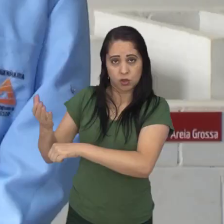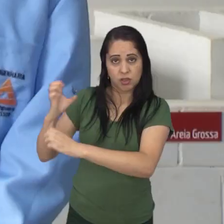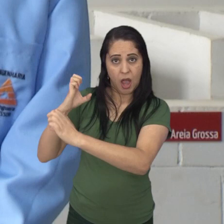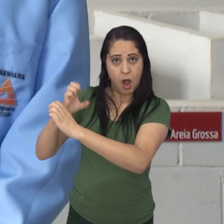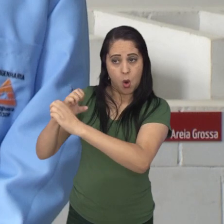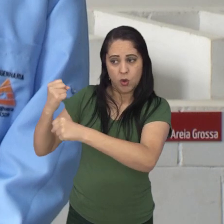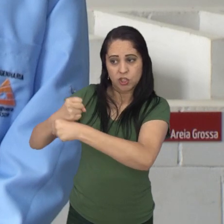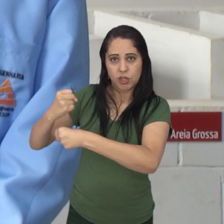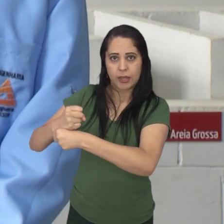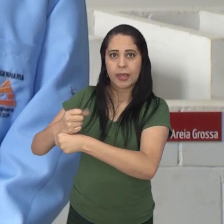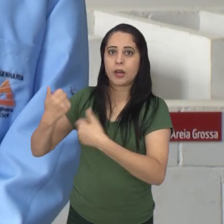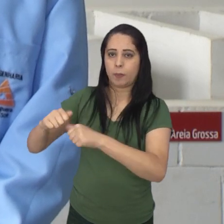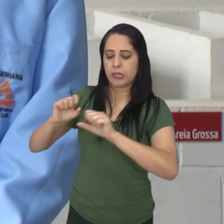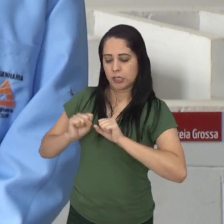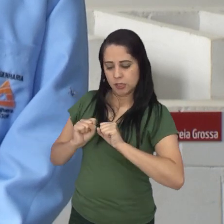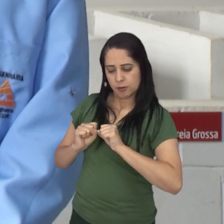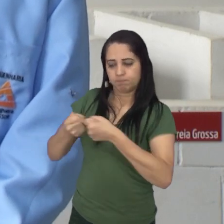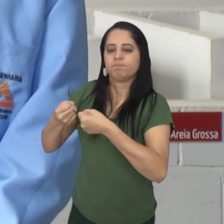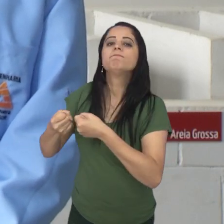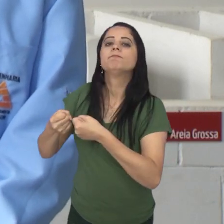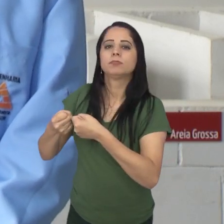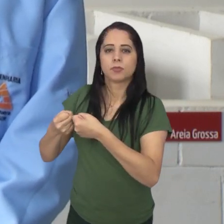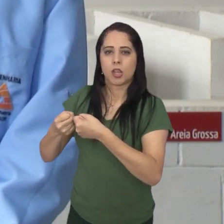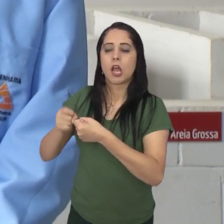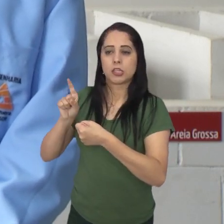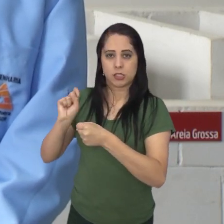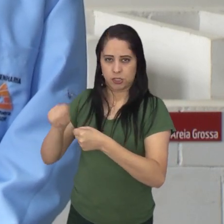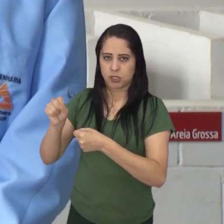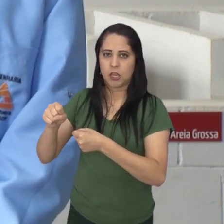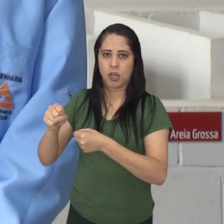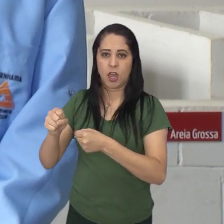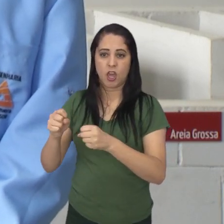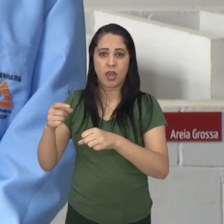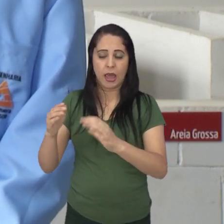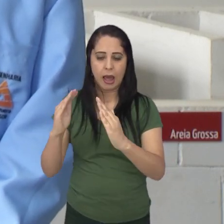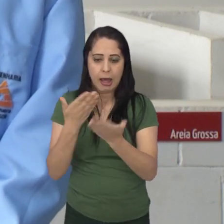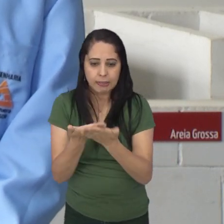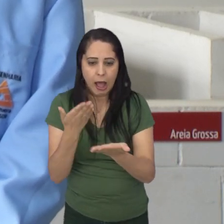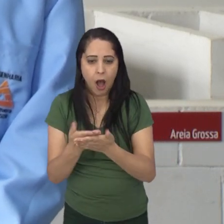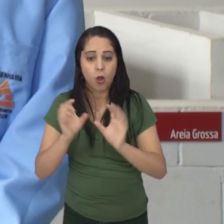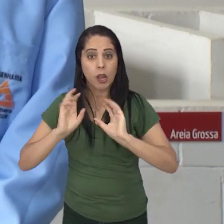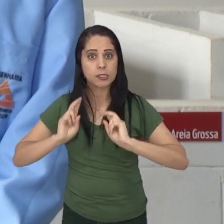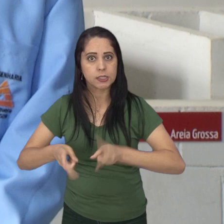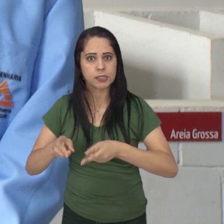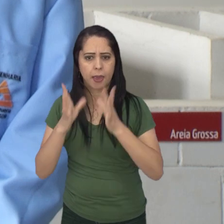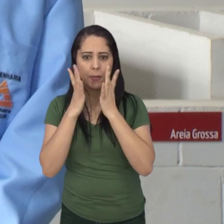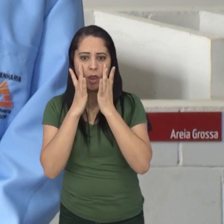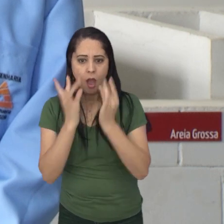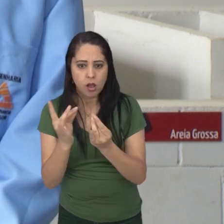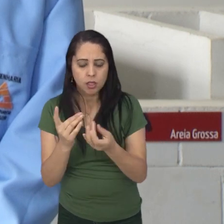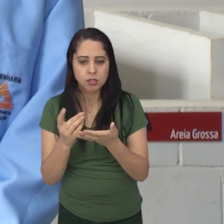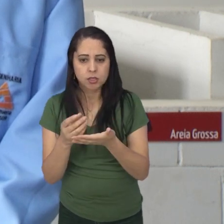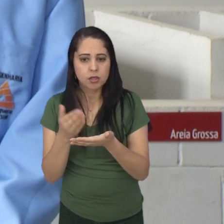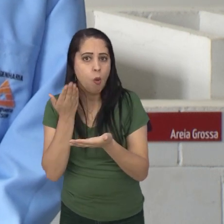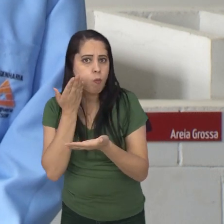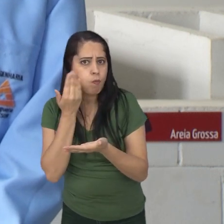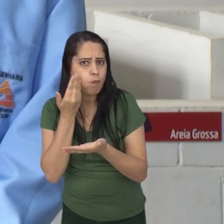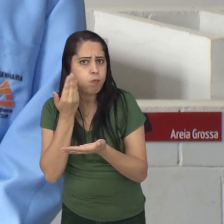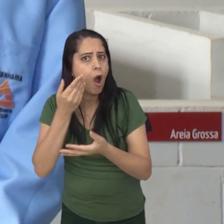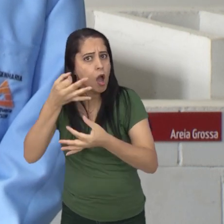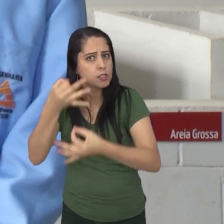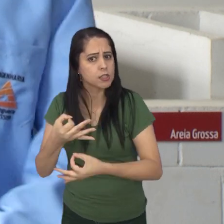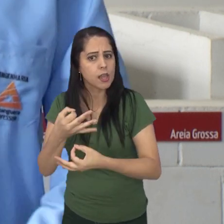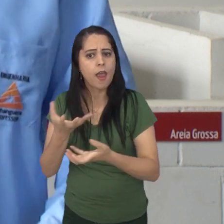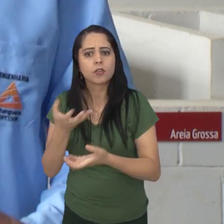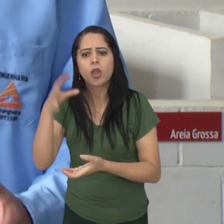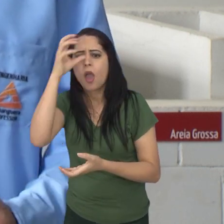Primeiro, ele precisa realmente ter força de vontade, né, durante as aulas, com atenção,